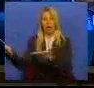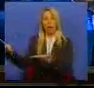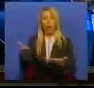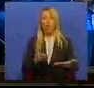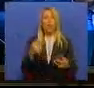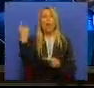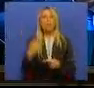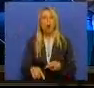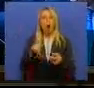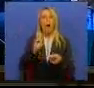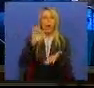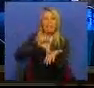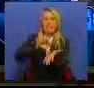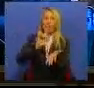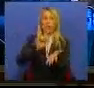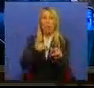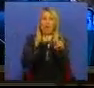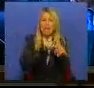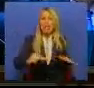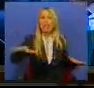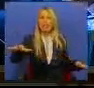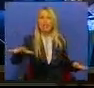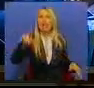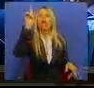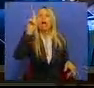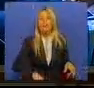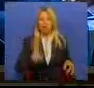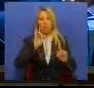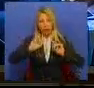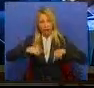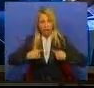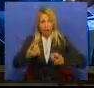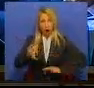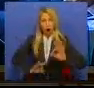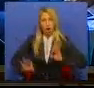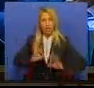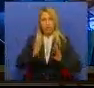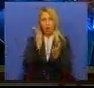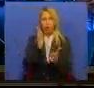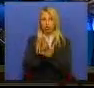à descentralização, como à auto-organização das escolas.